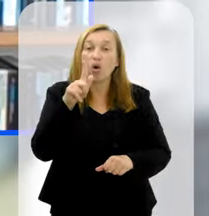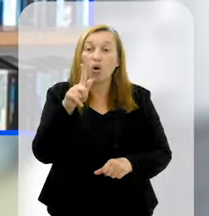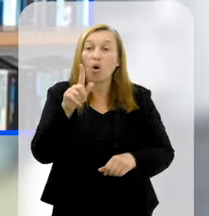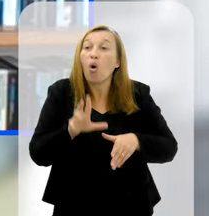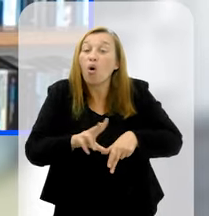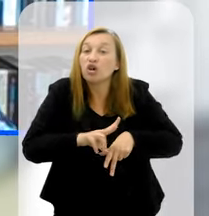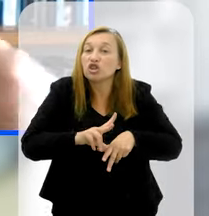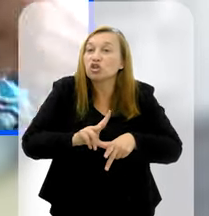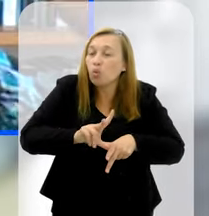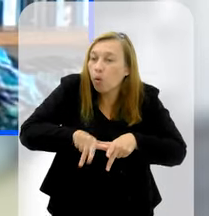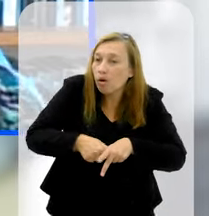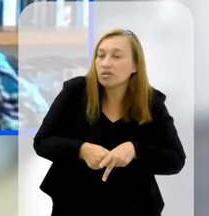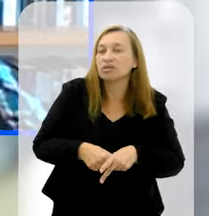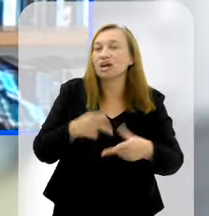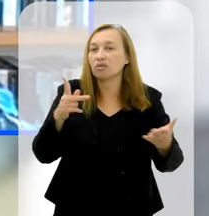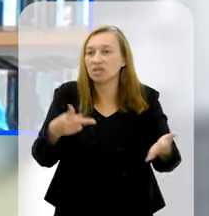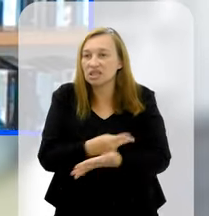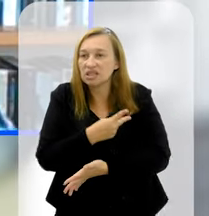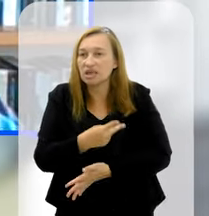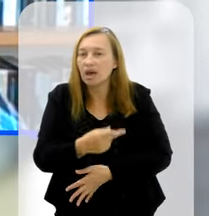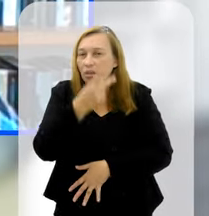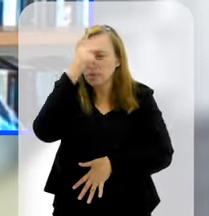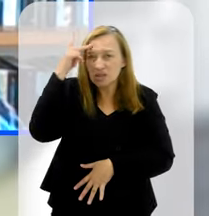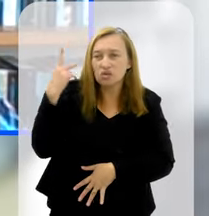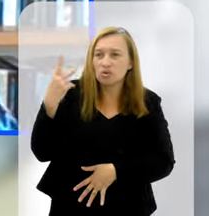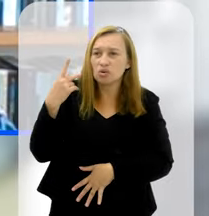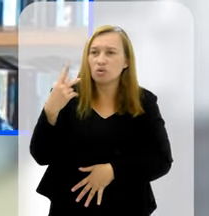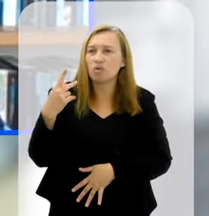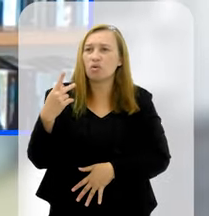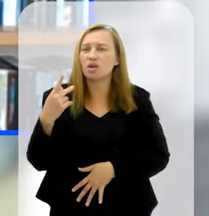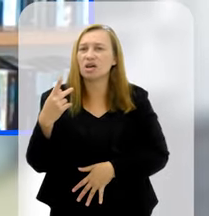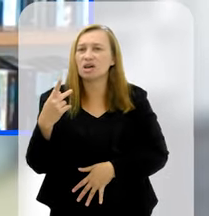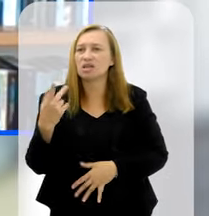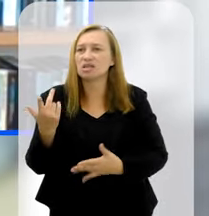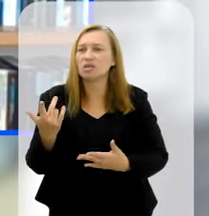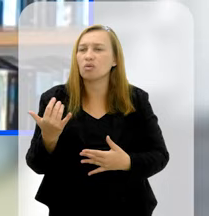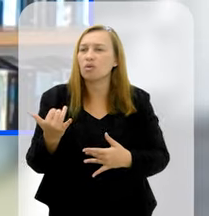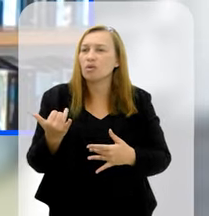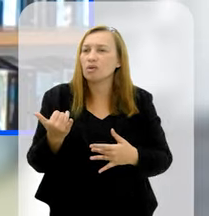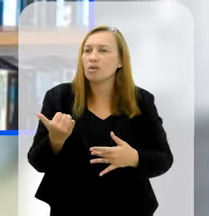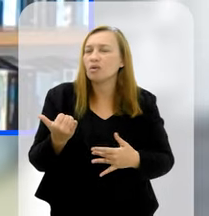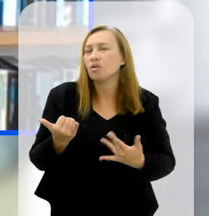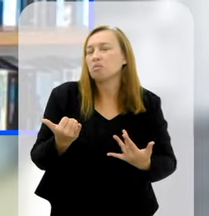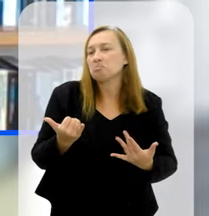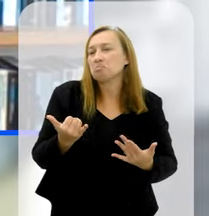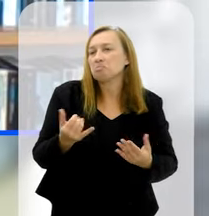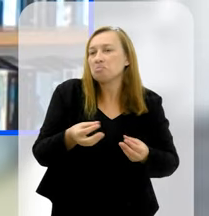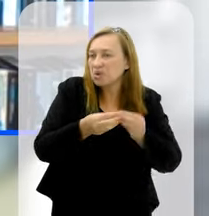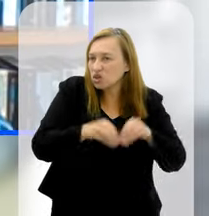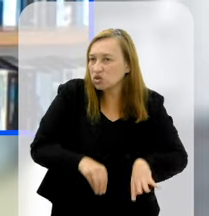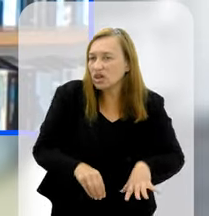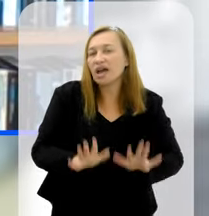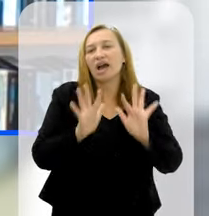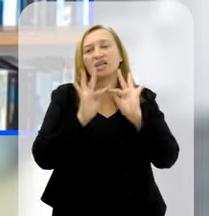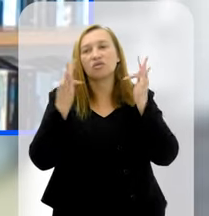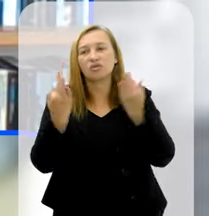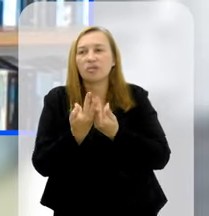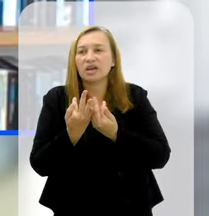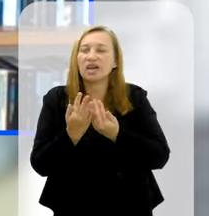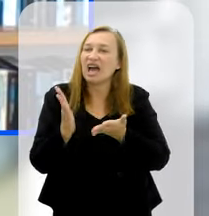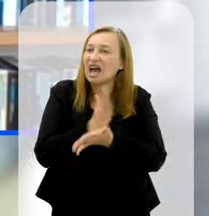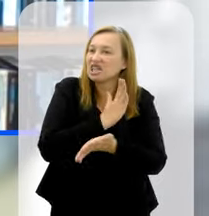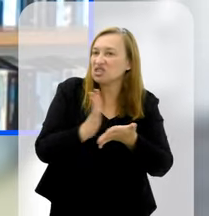são potencializados, que as pessoas são vítimas de familiares, muitas vezes inescrupulosos, que querem preservar